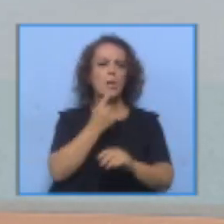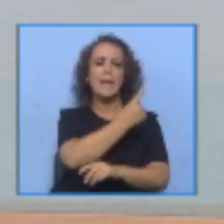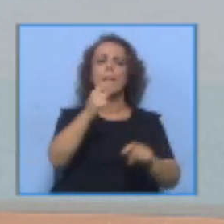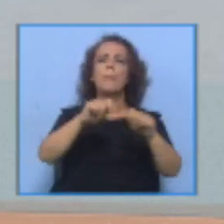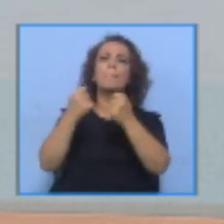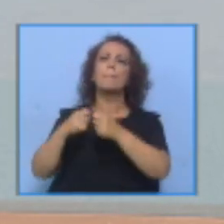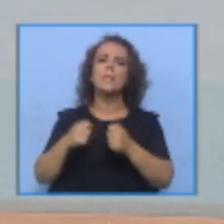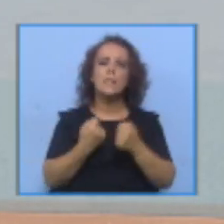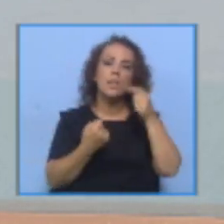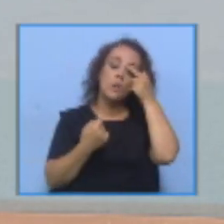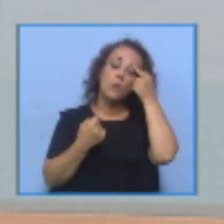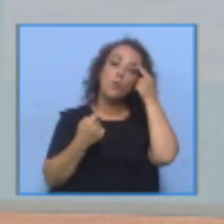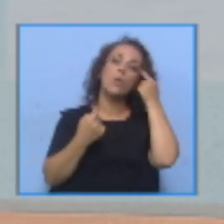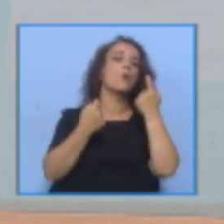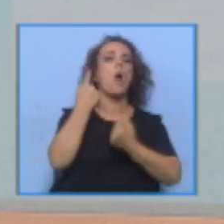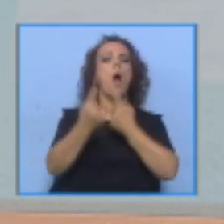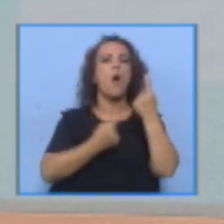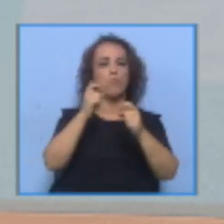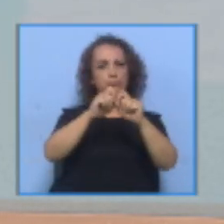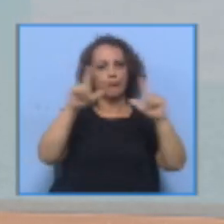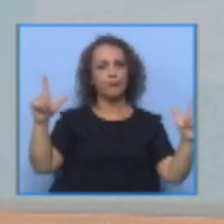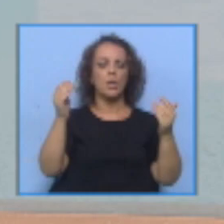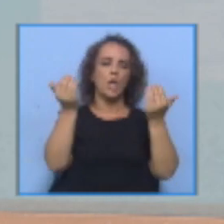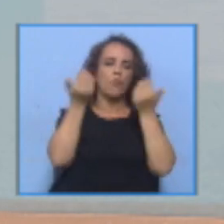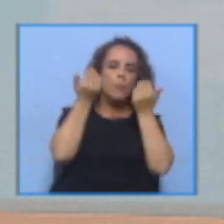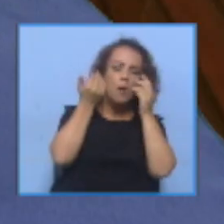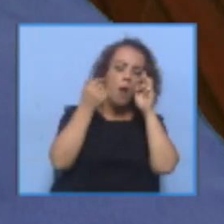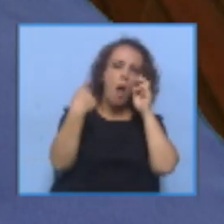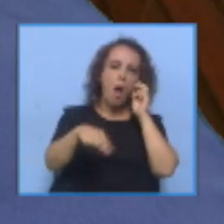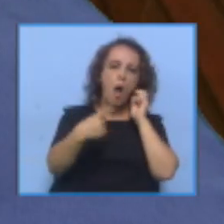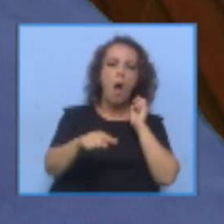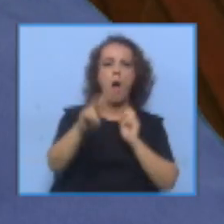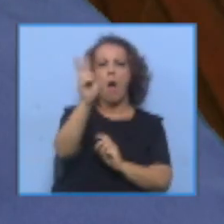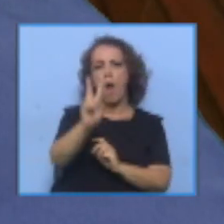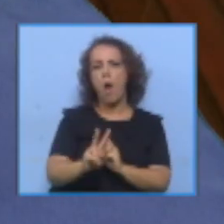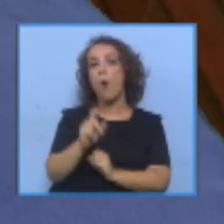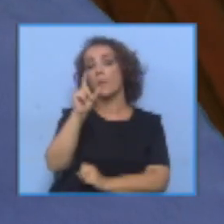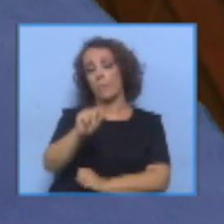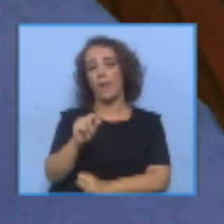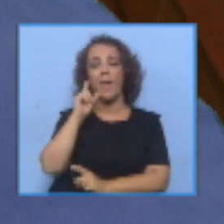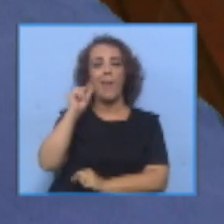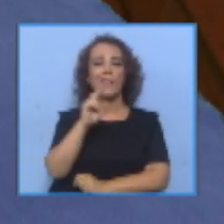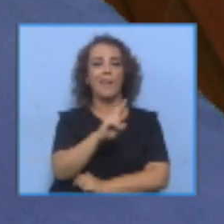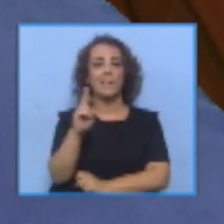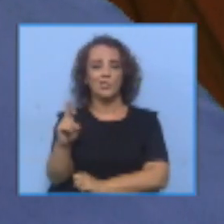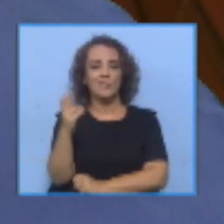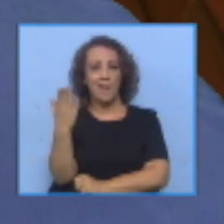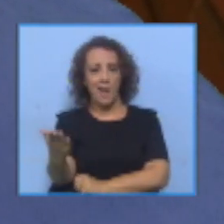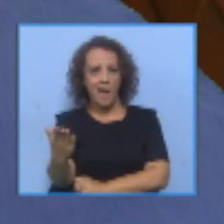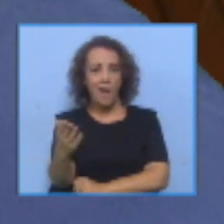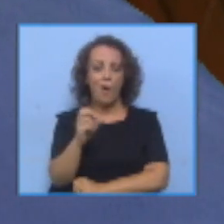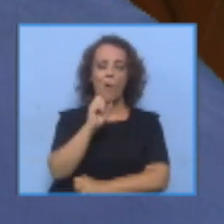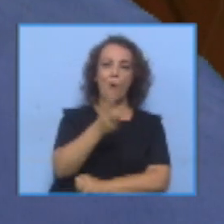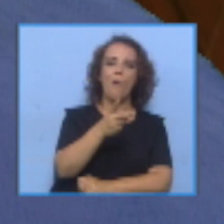Por muito que tenham alguma aridez, não é? E para além de poderem ir ao site da Renascença ou até